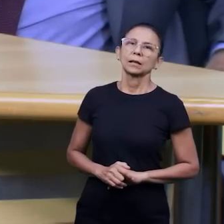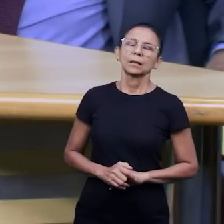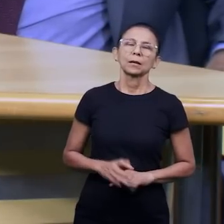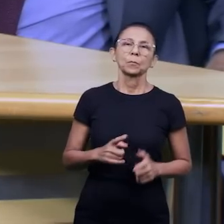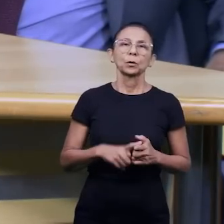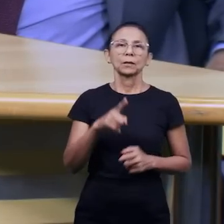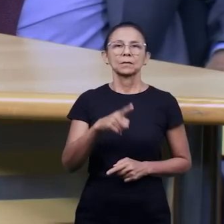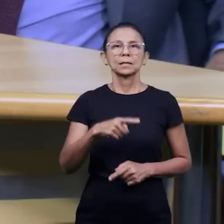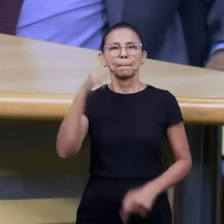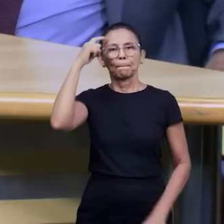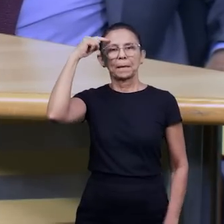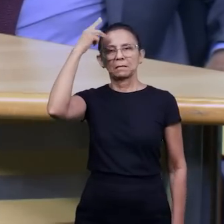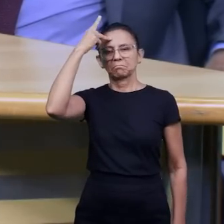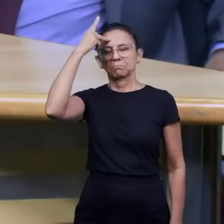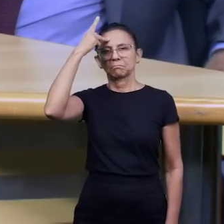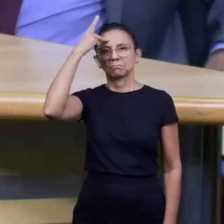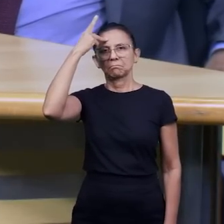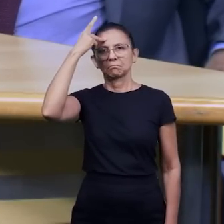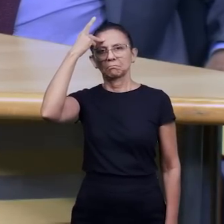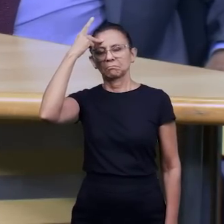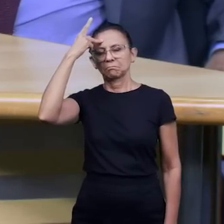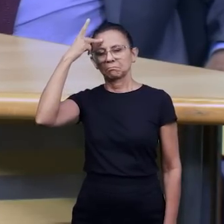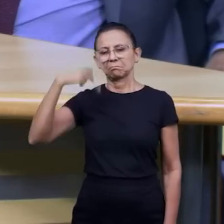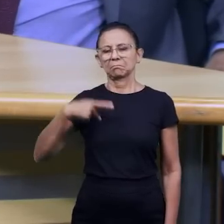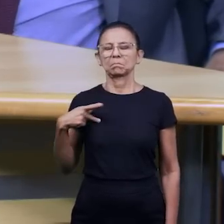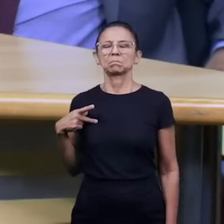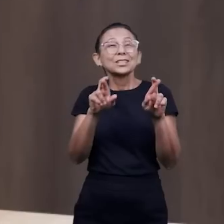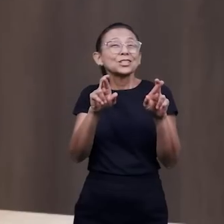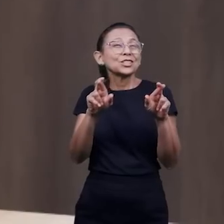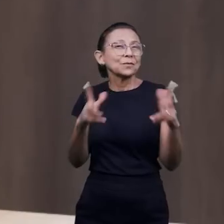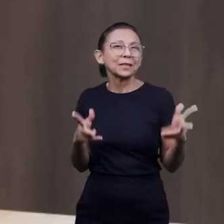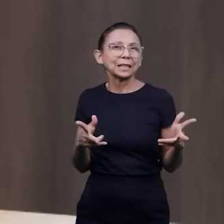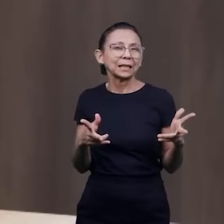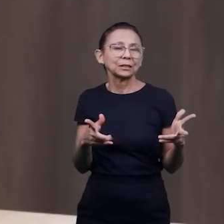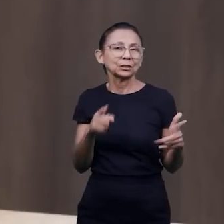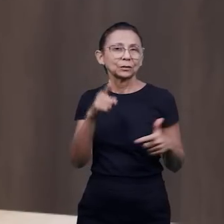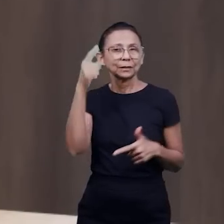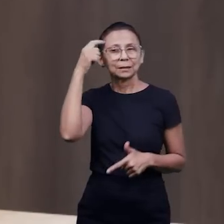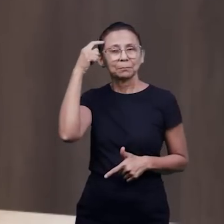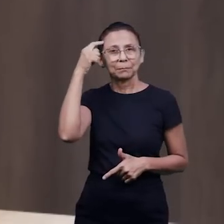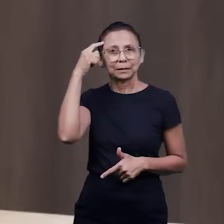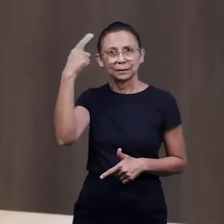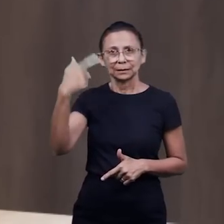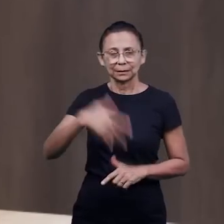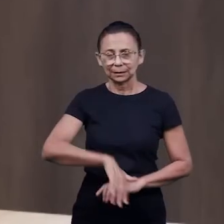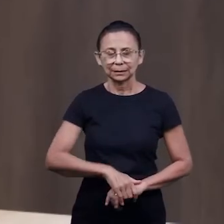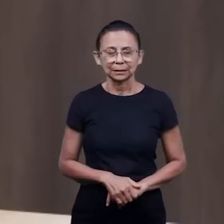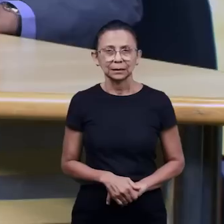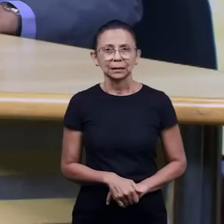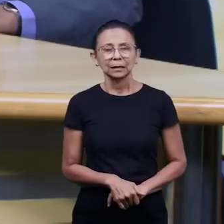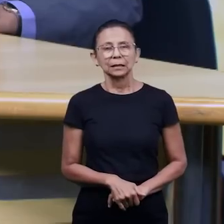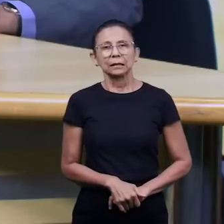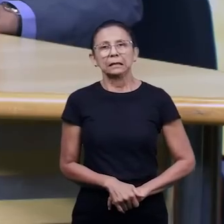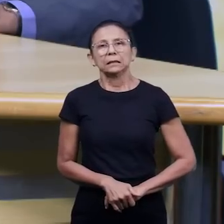ele não está interessado no que está acontecendo, entendeu? Ele está